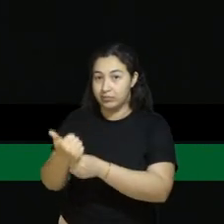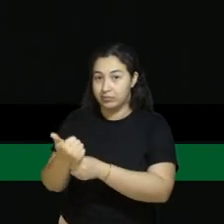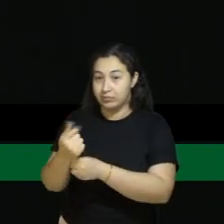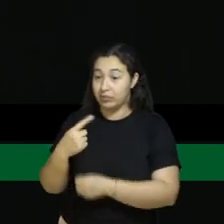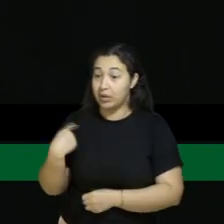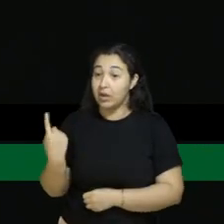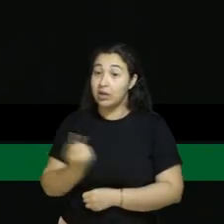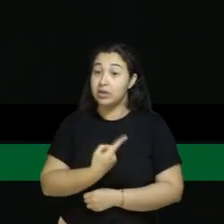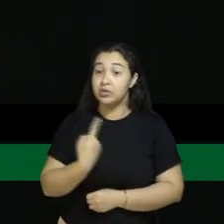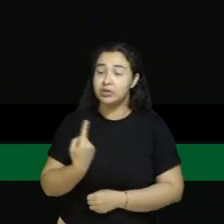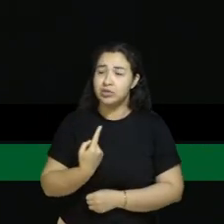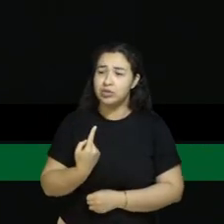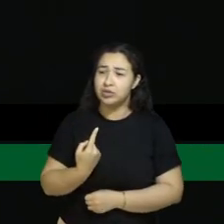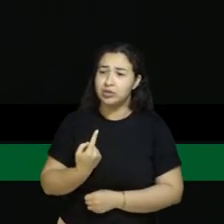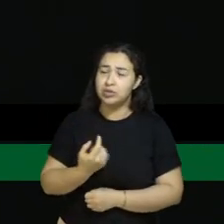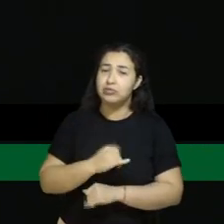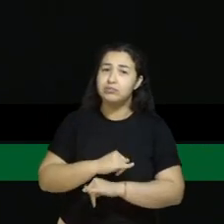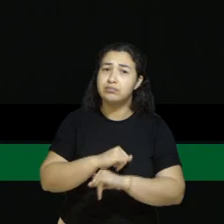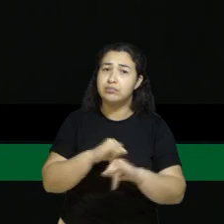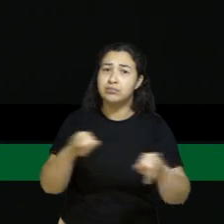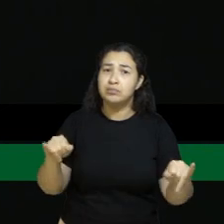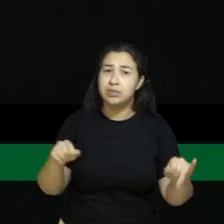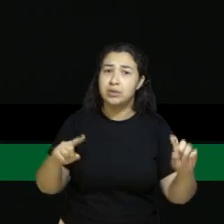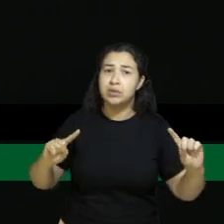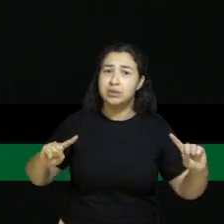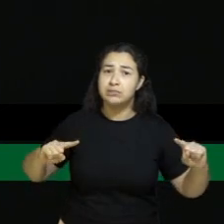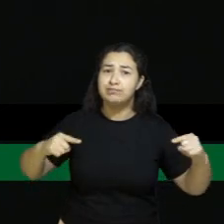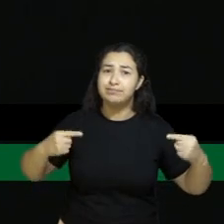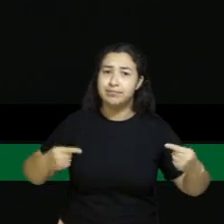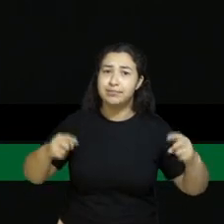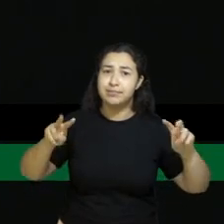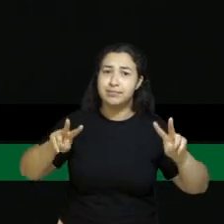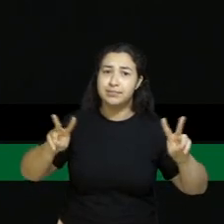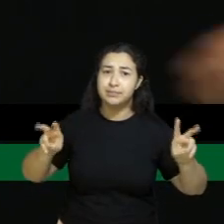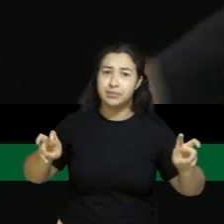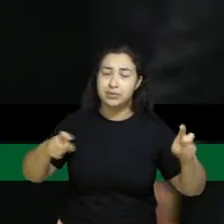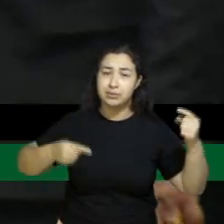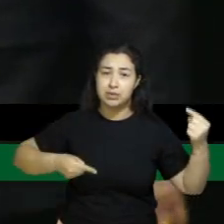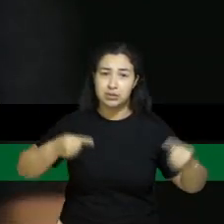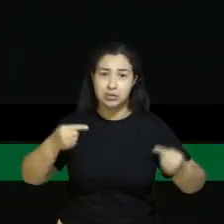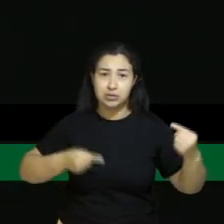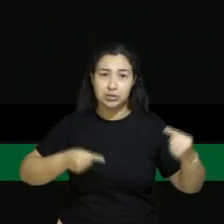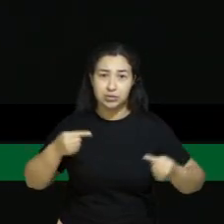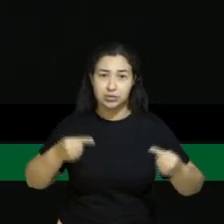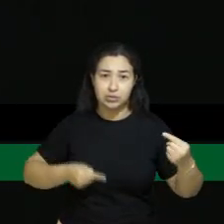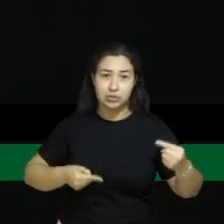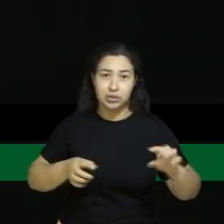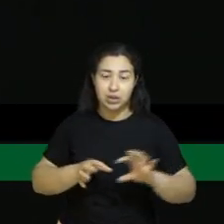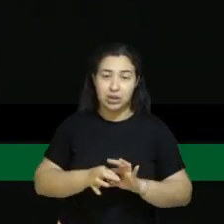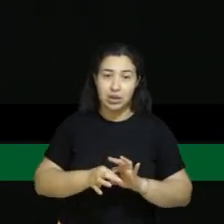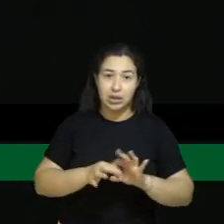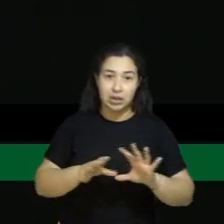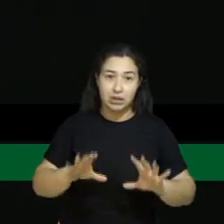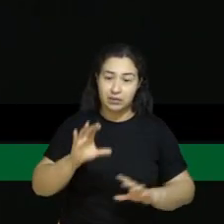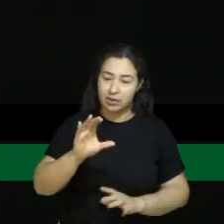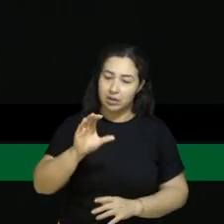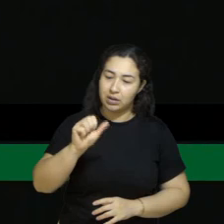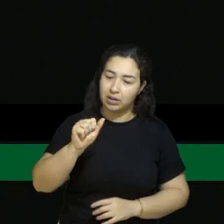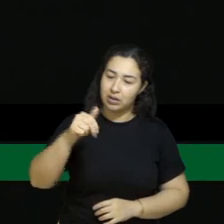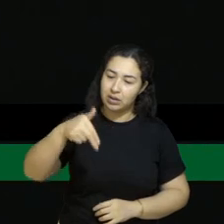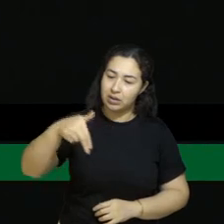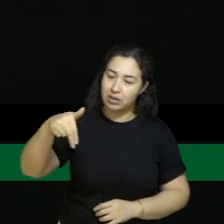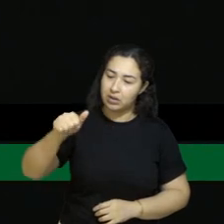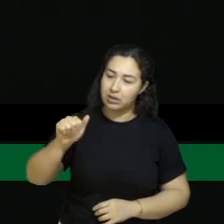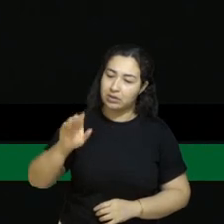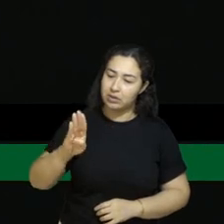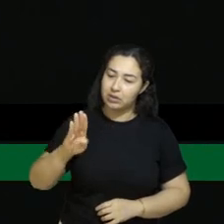o desafio da discussão da regulamentação da cannabis medicinal no estado de Santa Catarina por meio